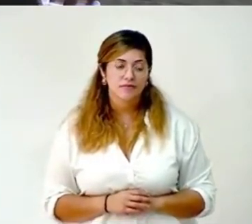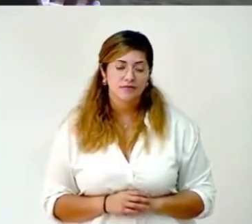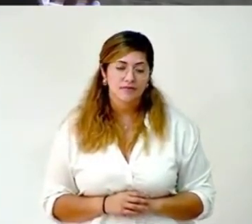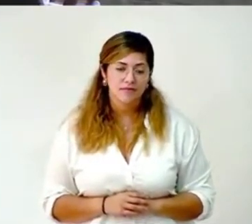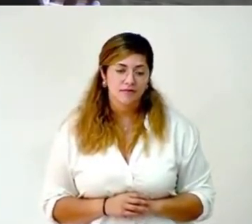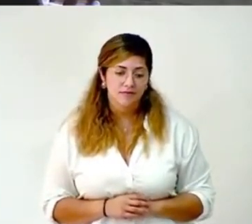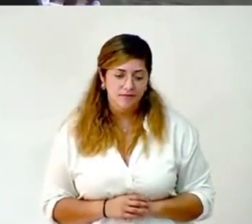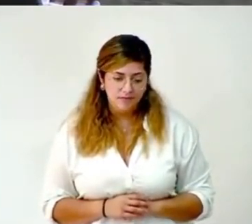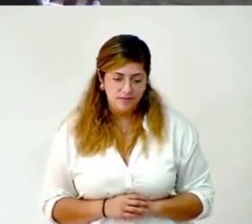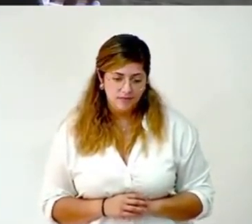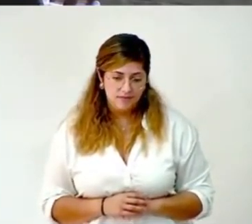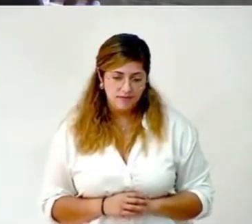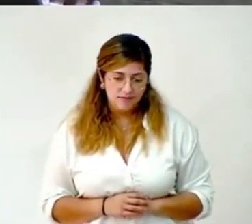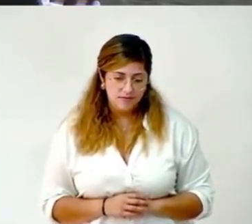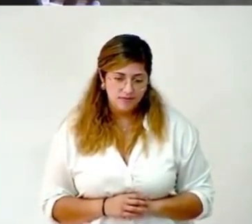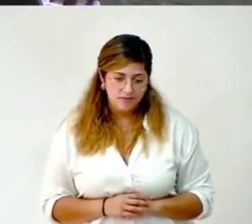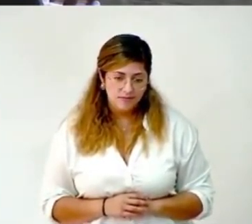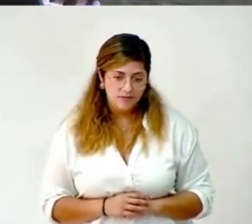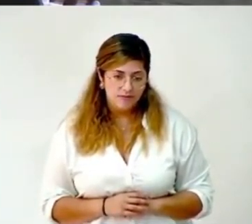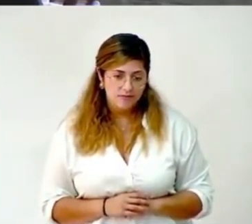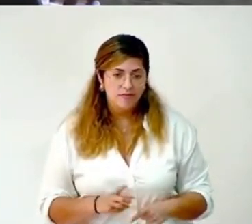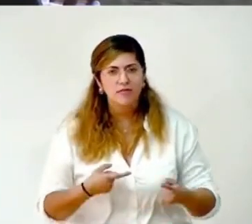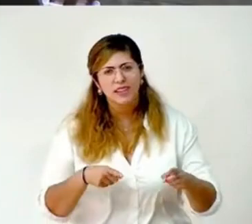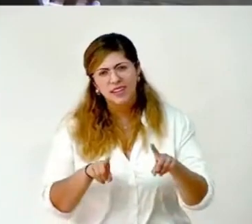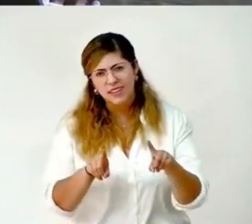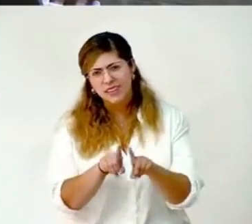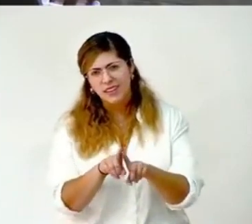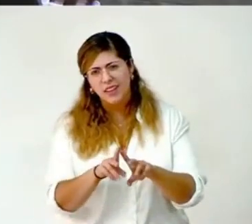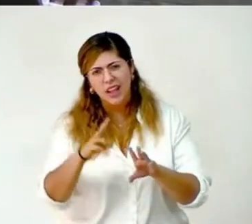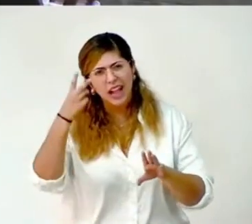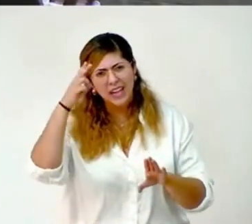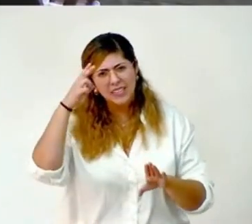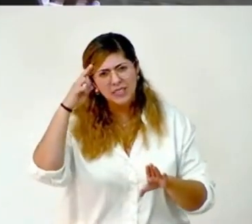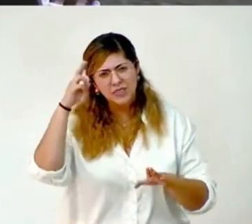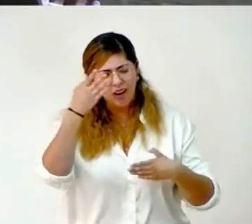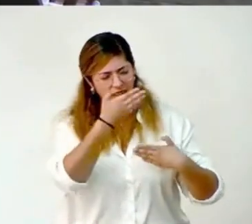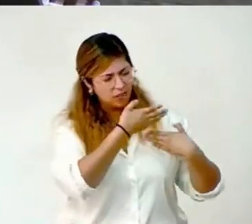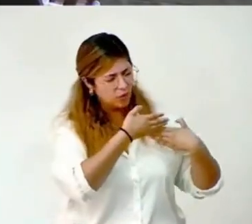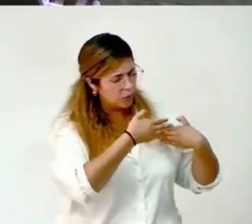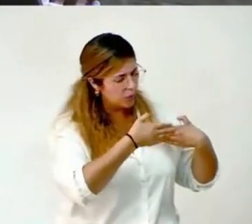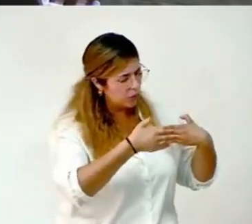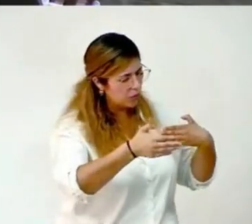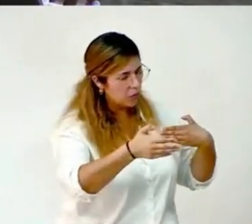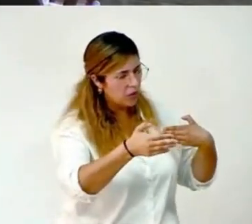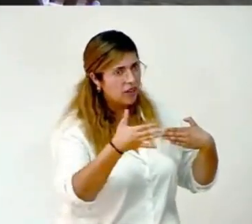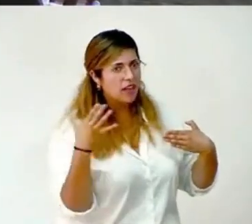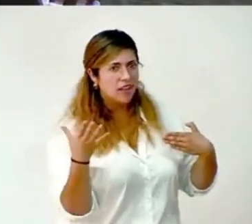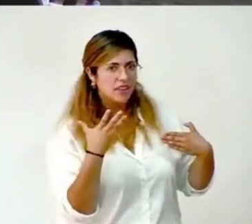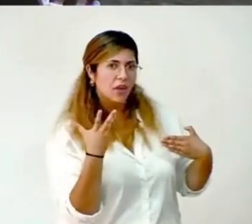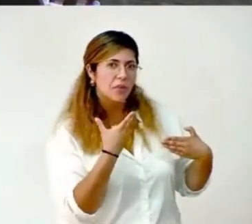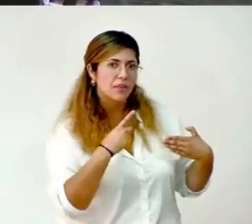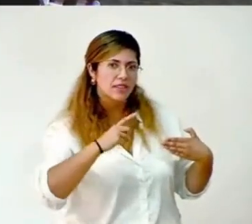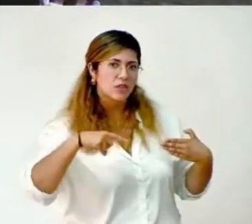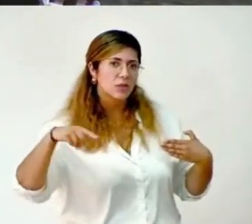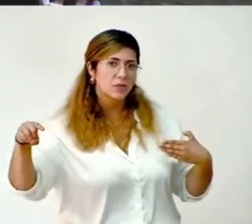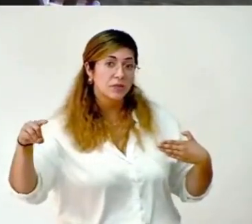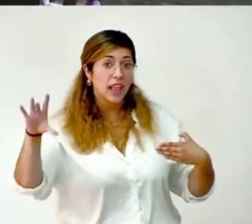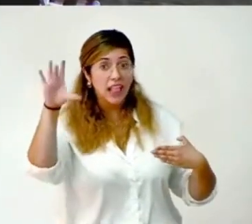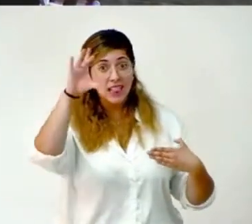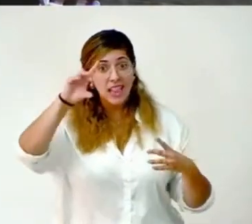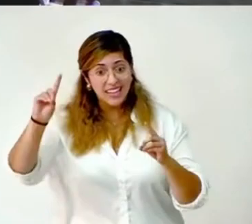Queridos, olhando para a história da redenção, o que nós podemos aprender é um Deus que vem ao encontro